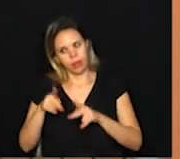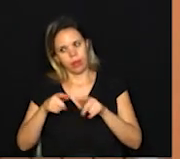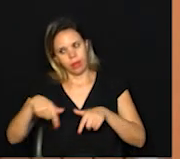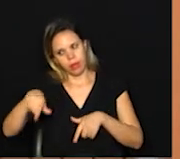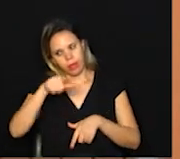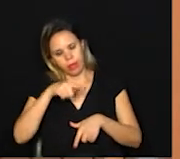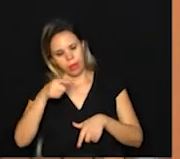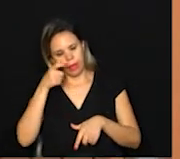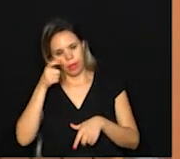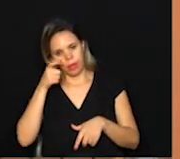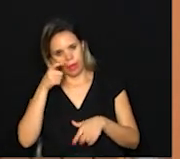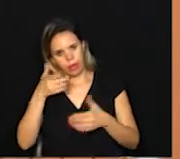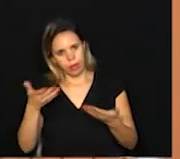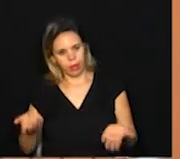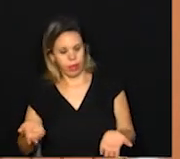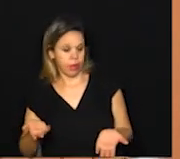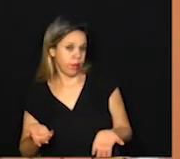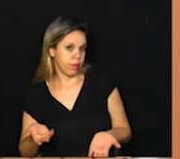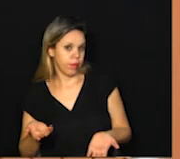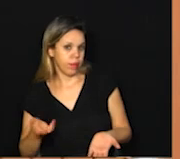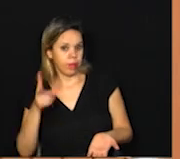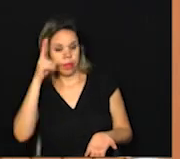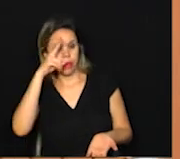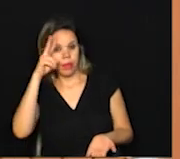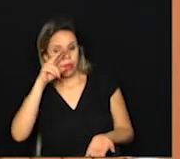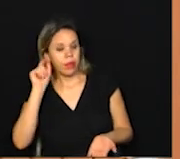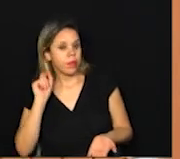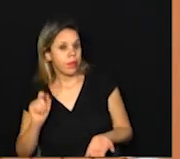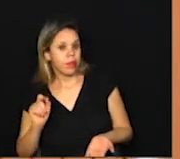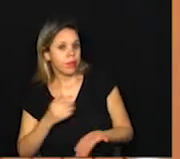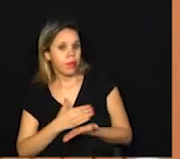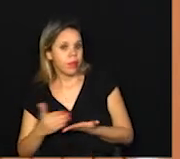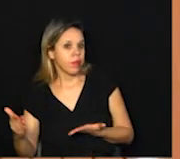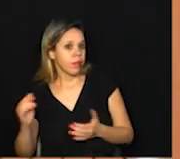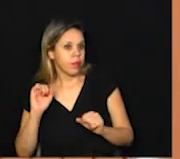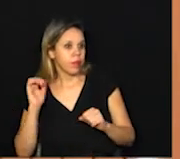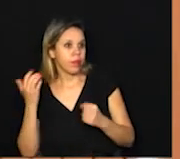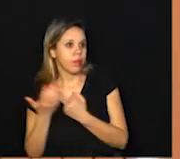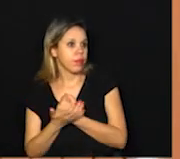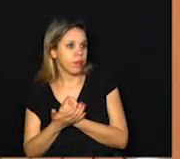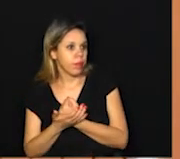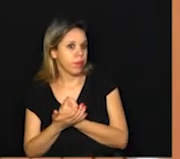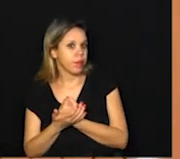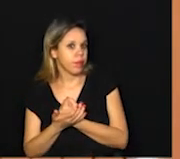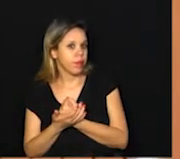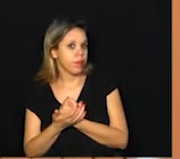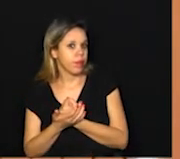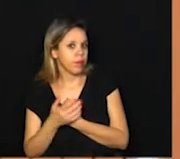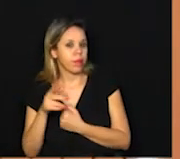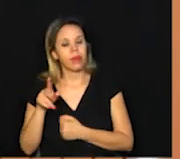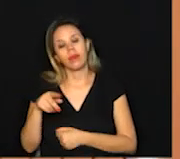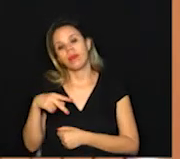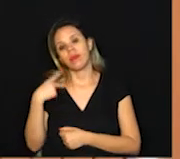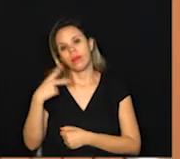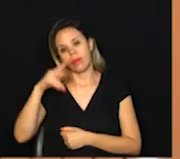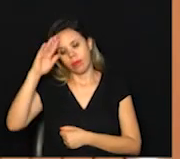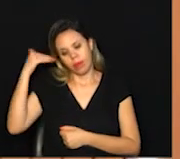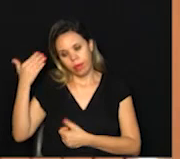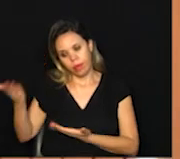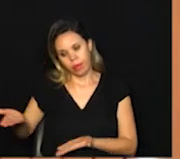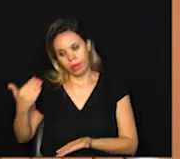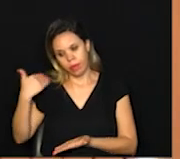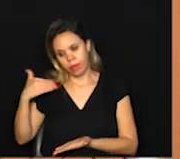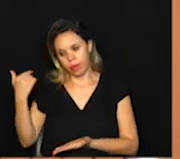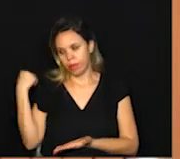pública que nos assiste, vai lembrar que no início dessa pandemia, e o Pedro, a Mariana aqui